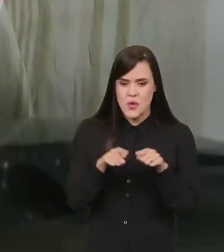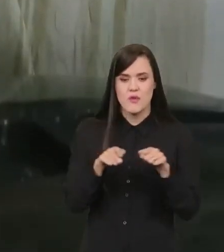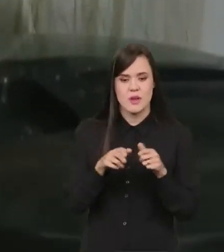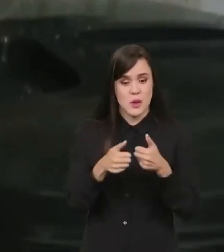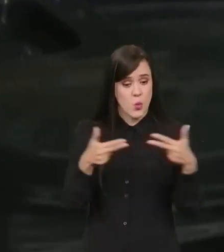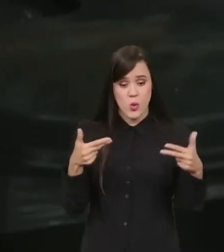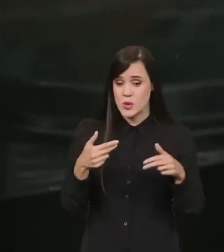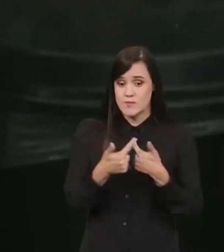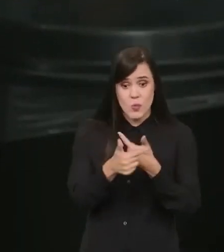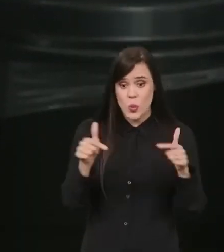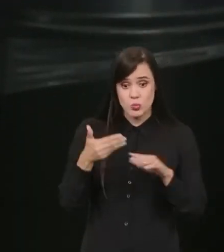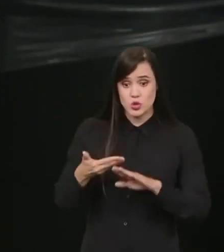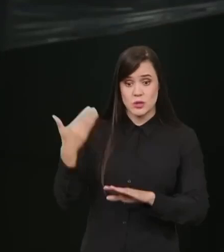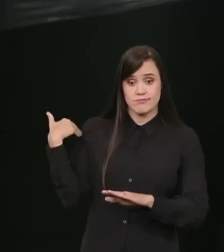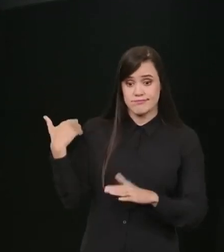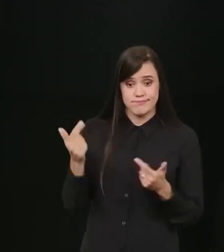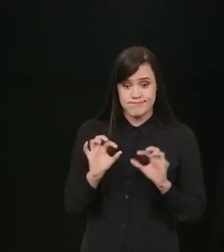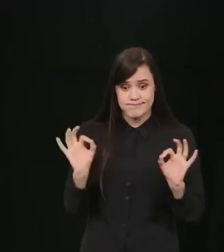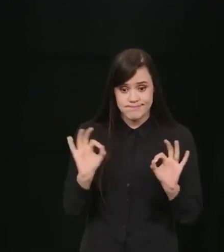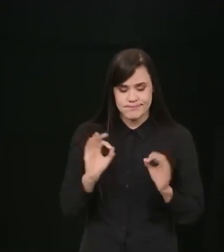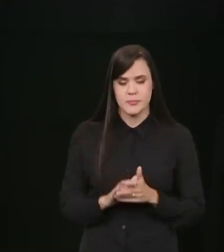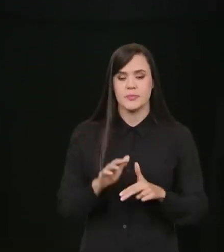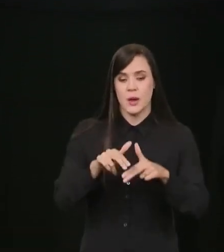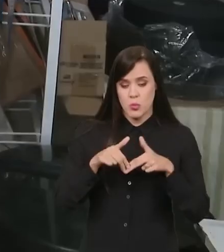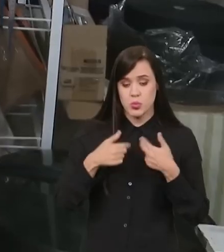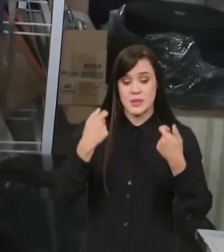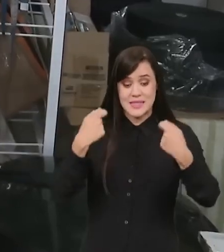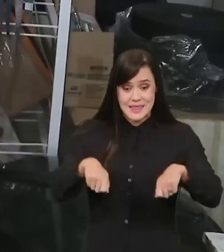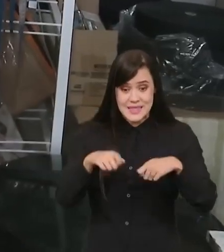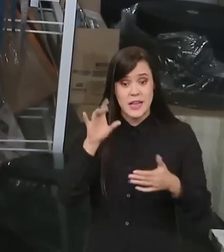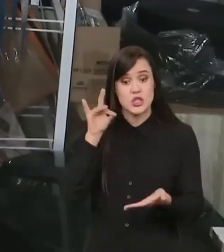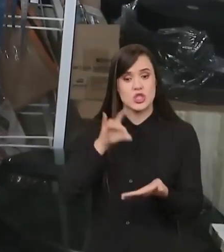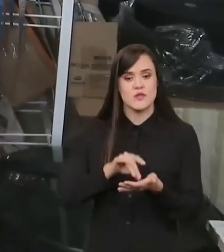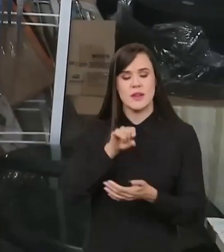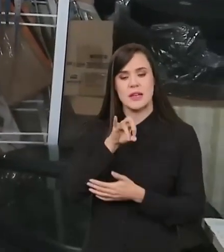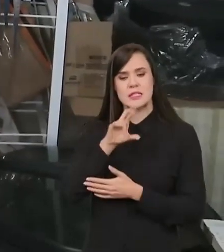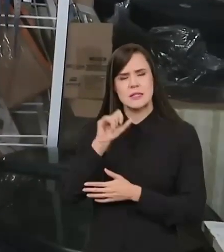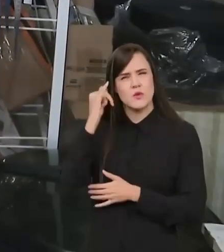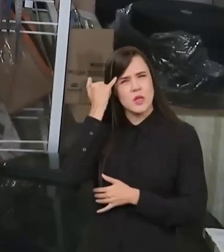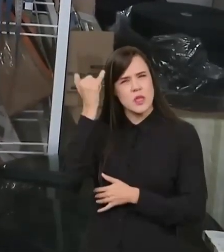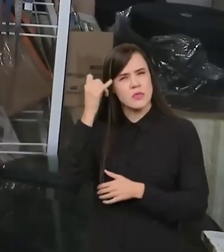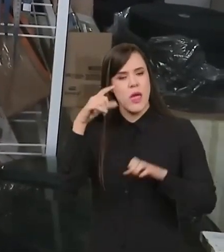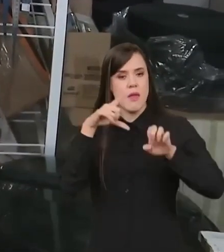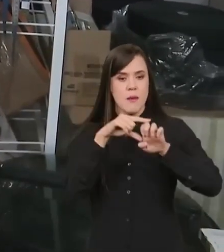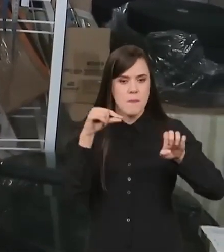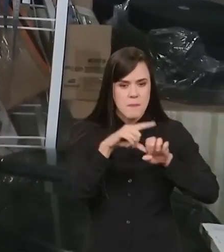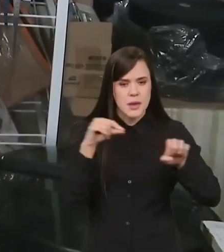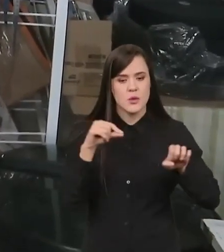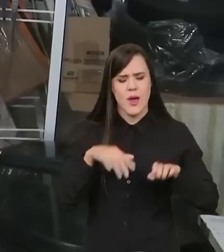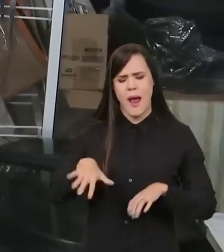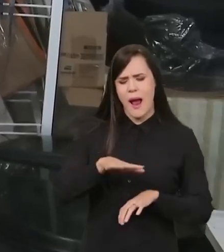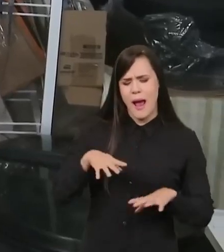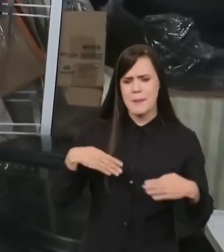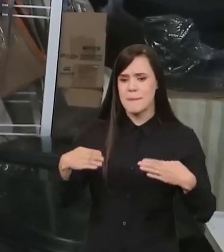não tinha no mercado. Foi a partir de uma necessidade real que a Sílvia resolveu empreender. Percebendo que o mercado não tinha